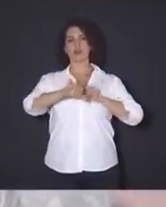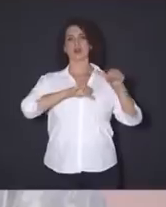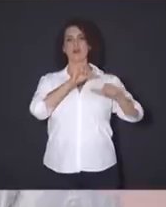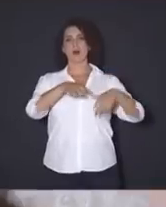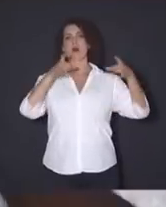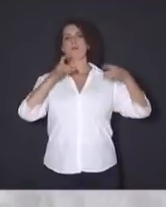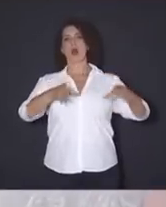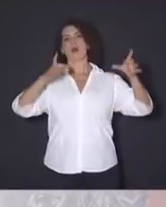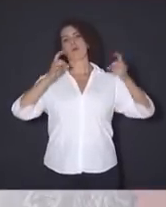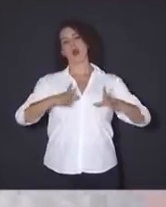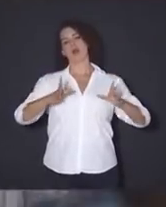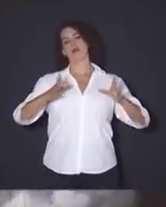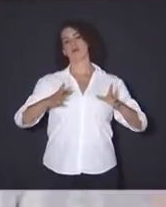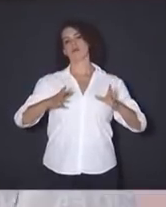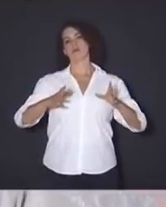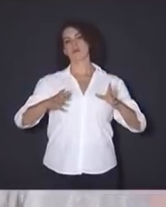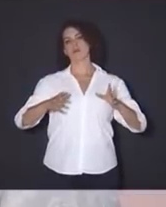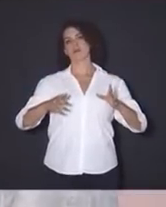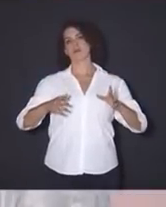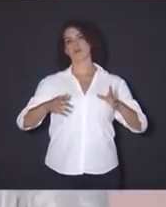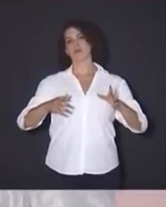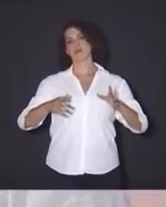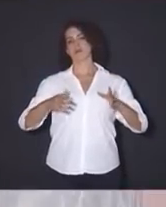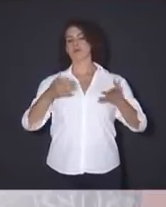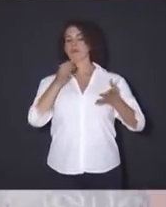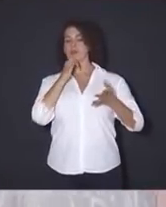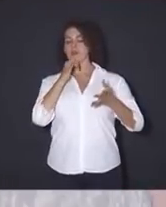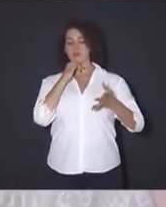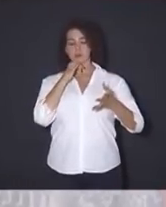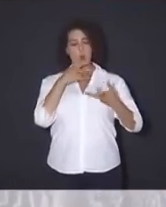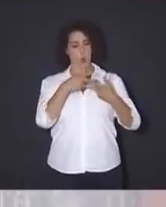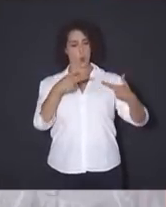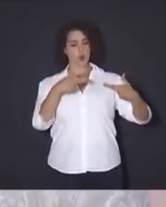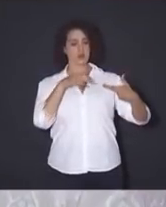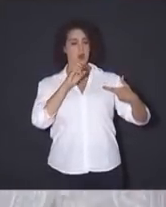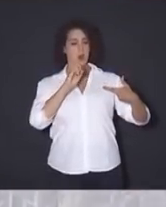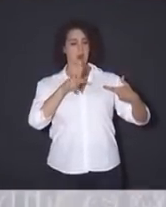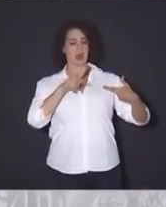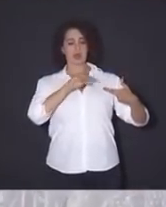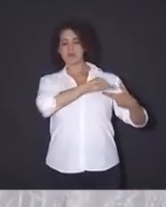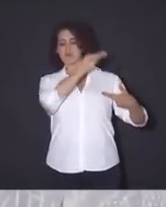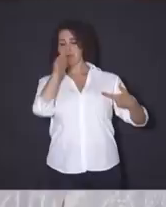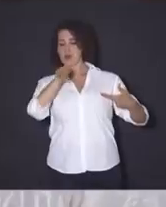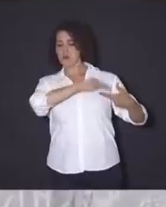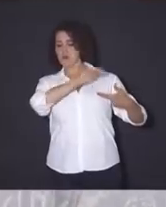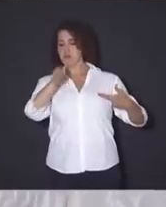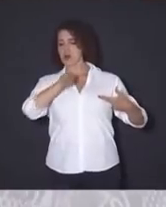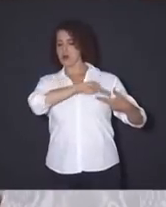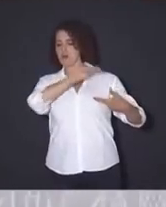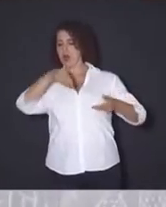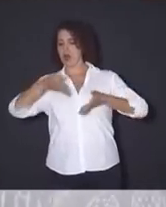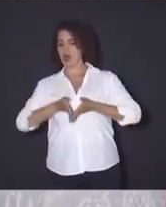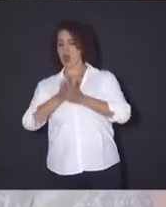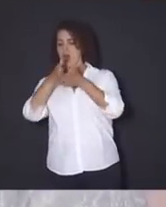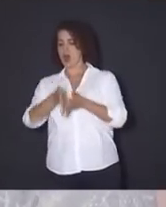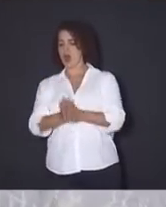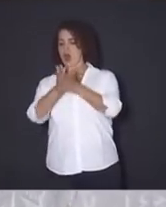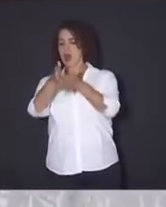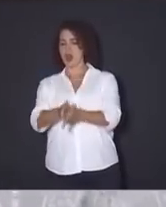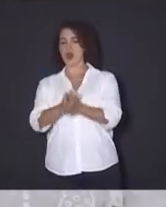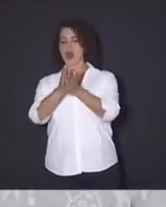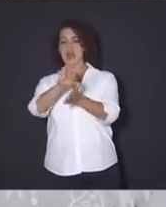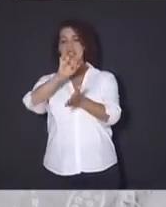transformá-las em negros e coloca no navio que caiu no mar no nada importa e essa minha